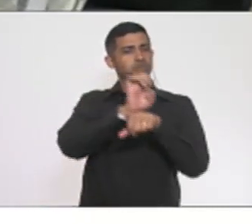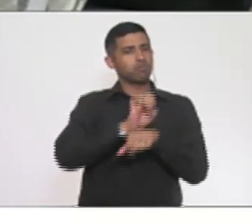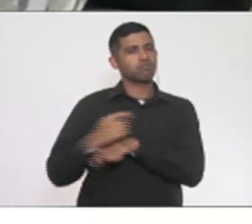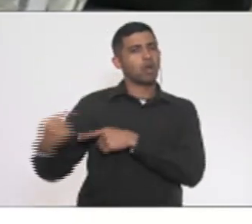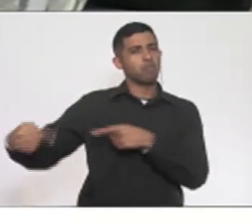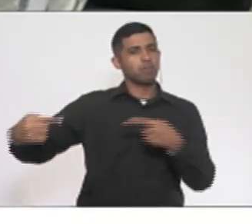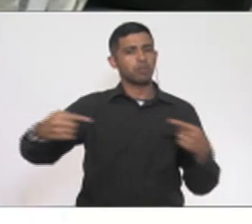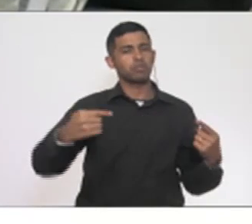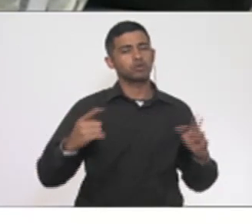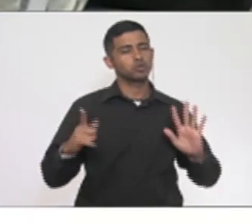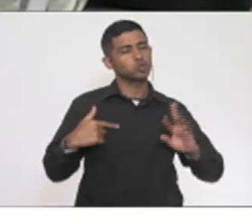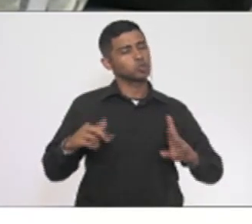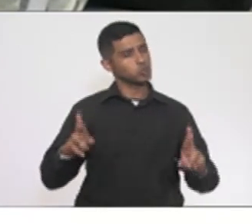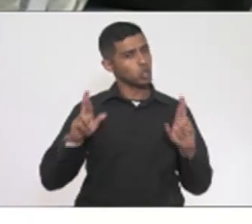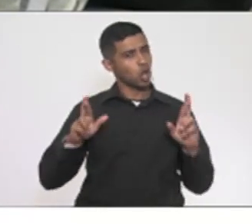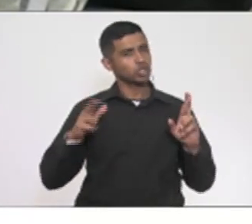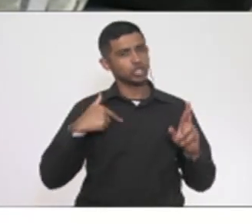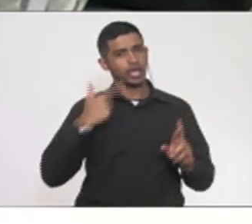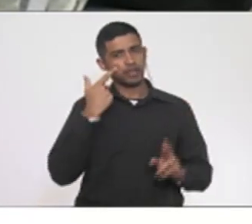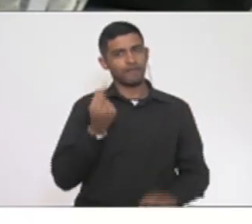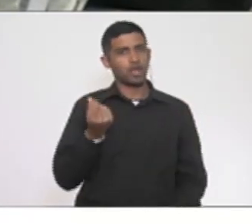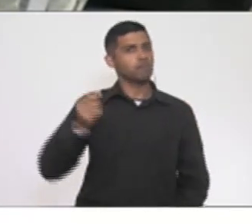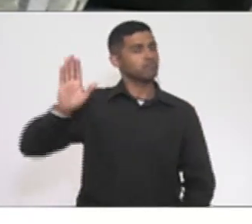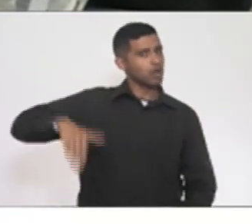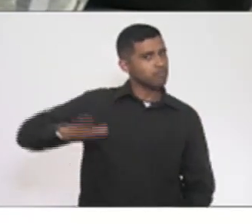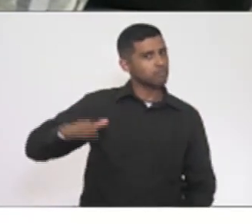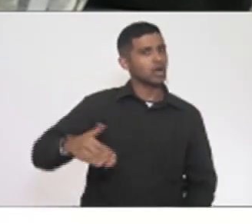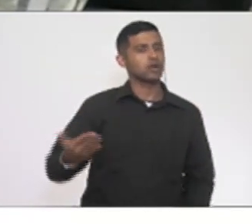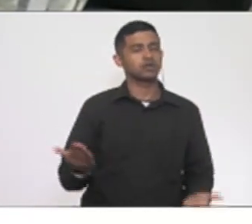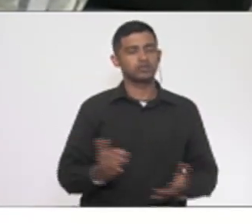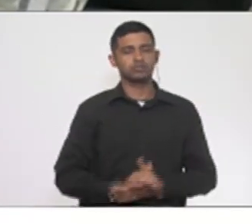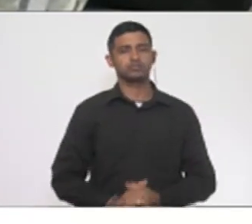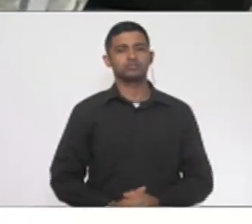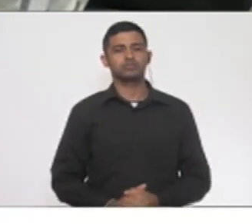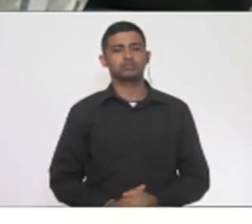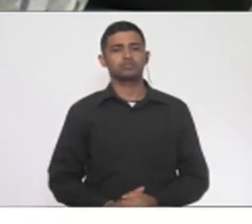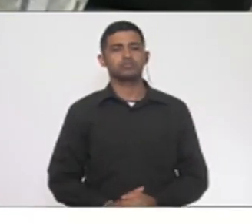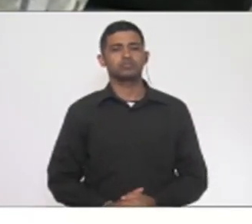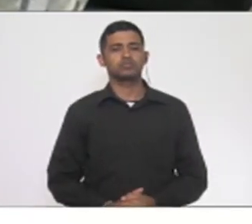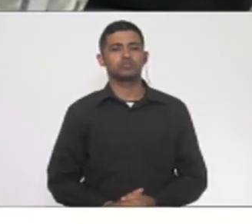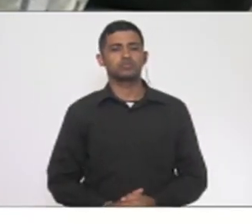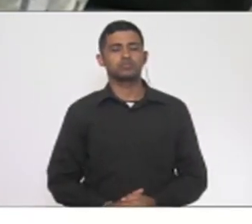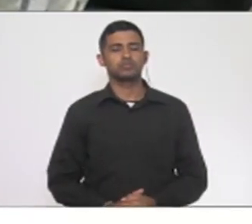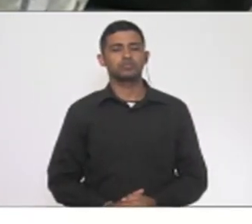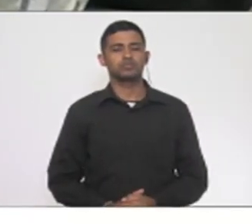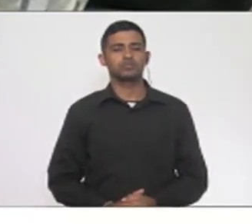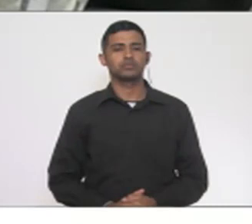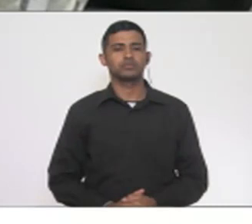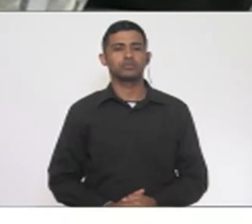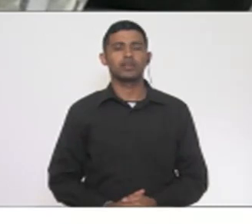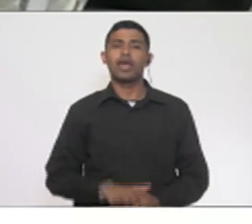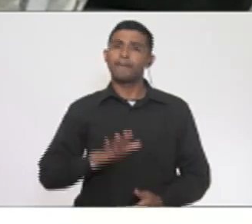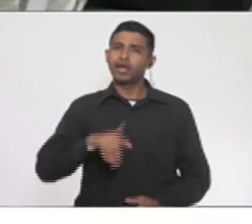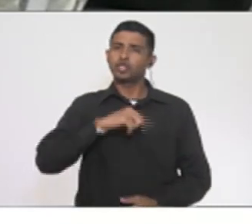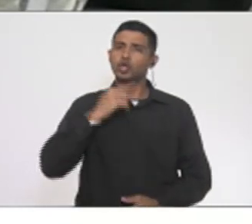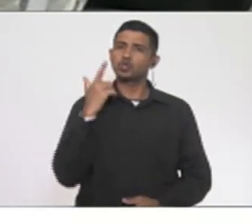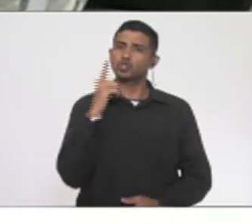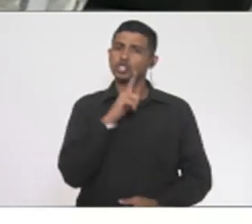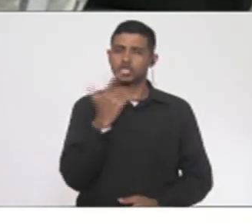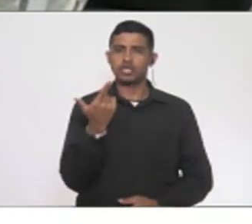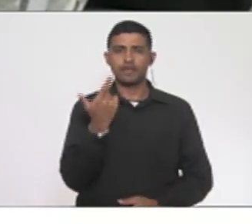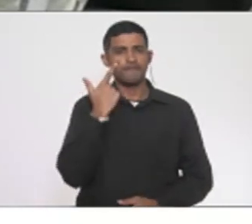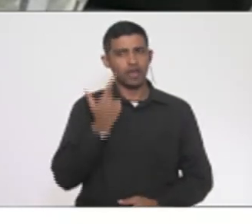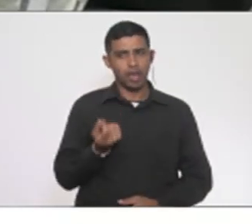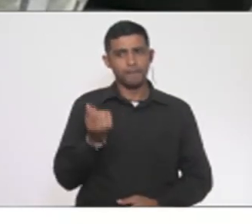gente espera que o preço caia, se fala em vários valores de queda de preço, a gente espera que o preço caia, mas pelo menos a gente vai ter um preço de mercado, não é mais um preço